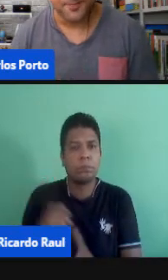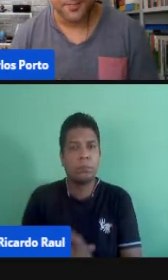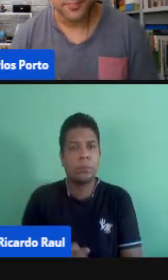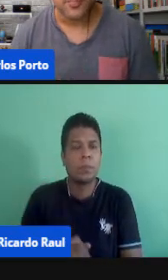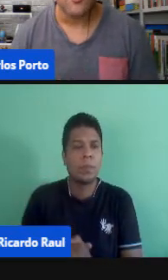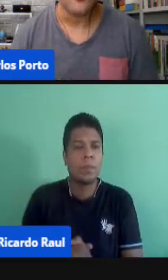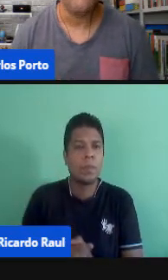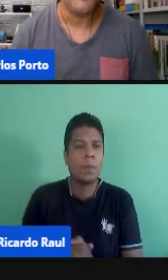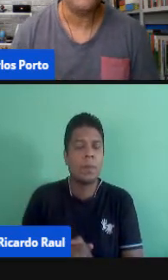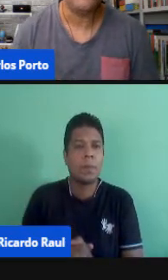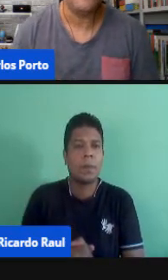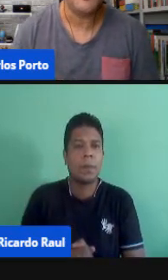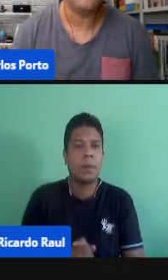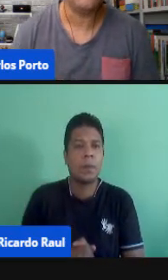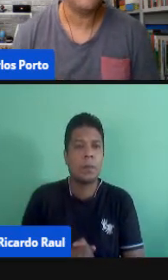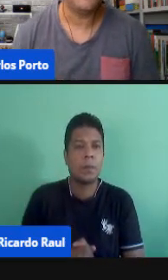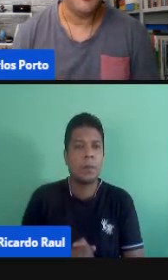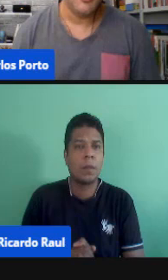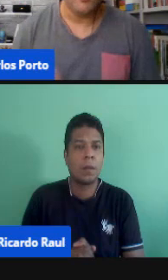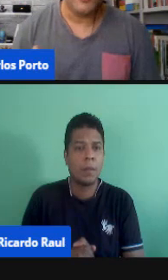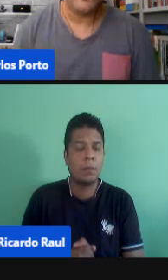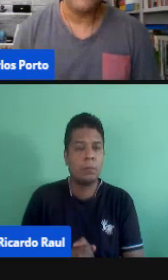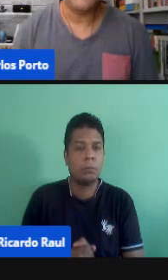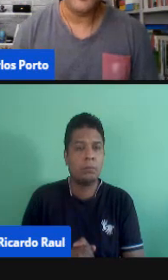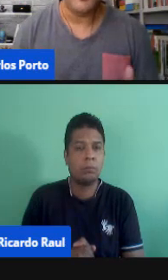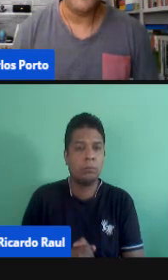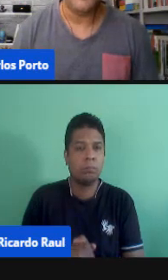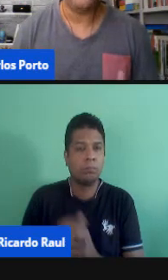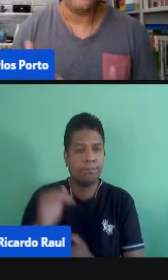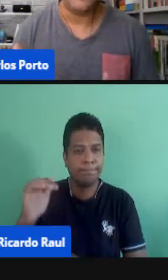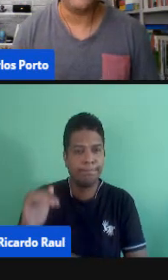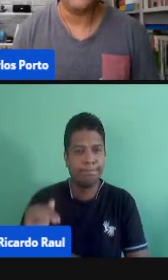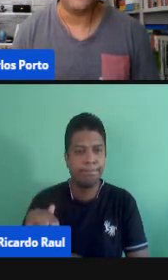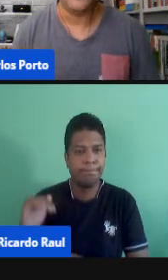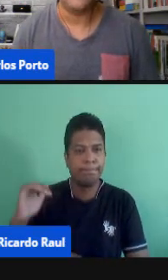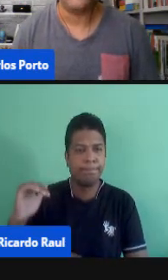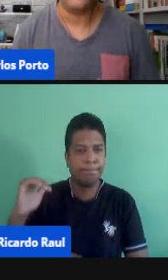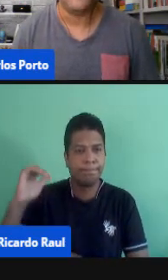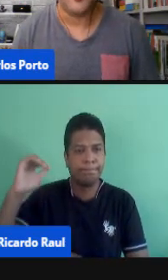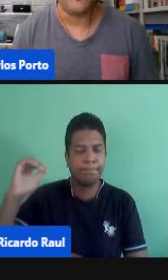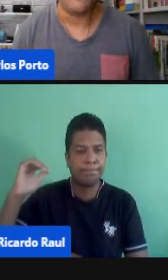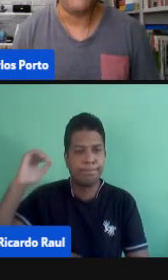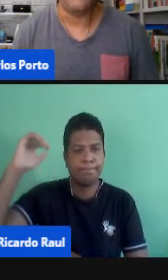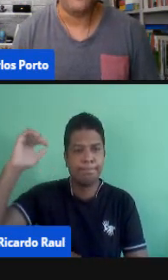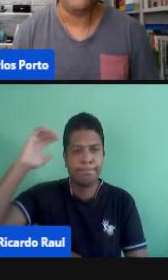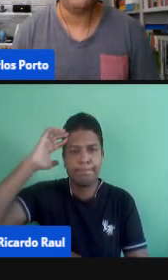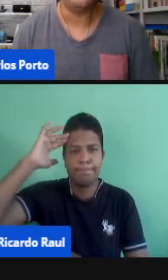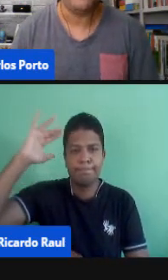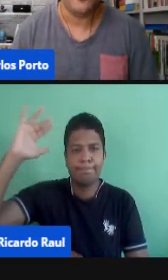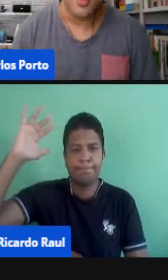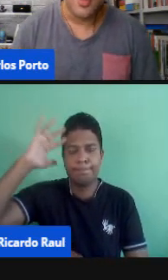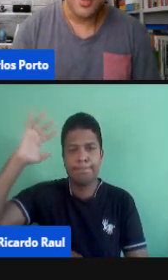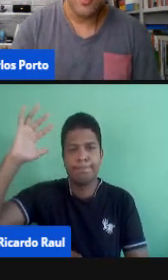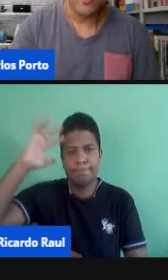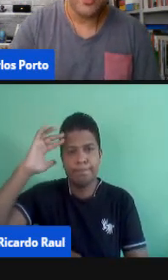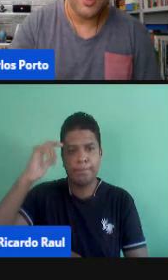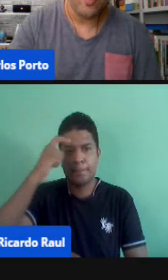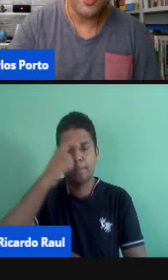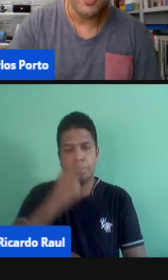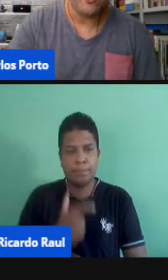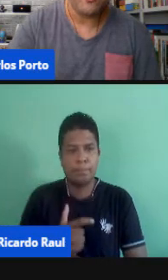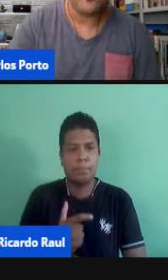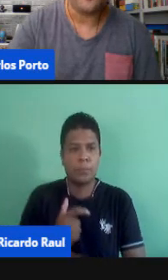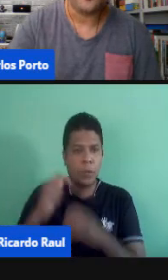quê? Para o crescimento. E o crescimento ele é intelectual, social, afetivo, motor